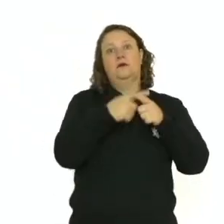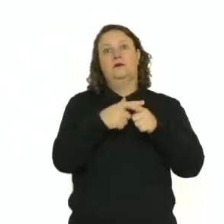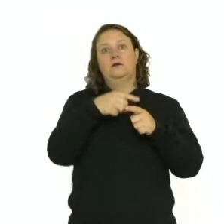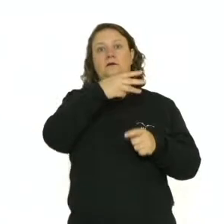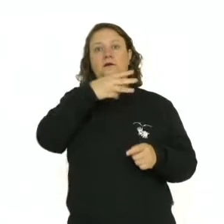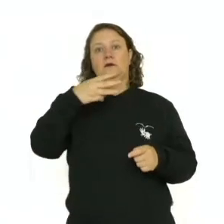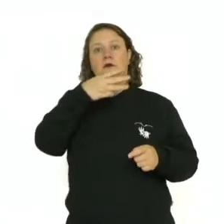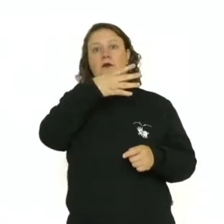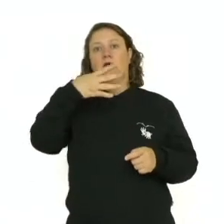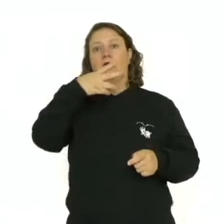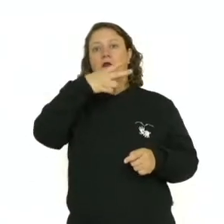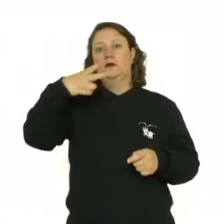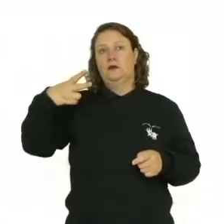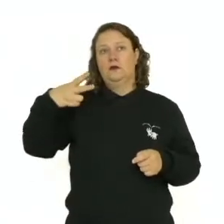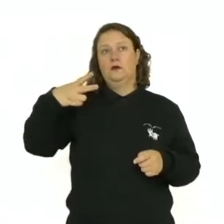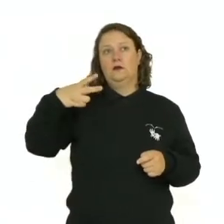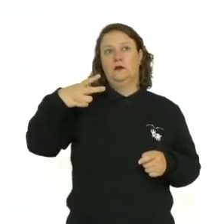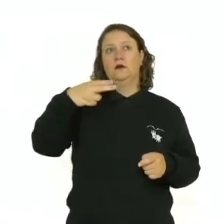a gente encontra